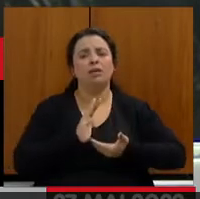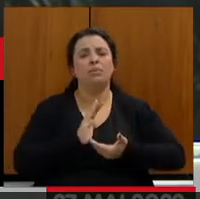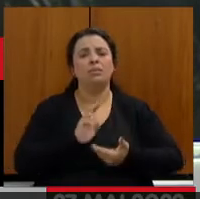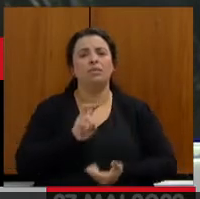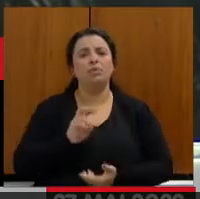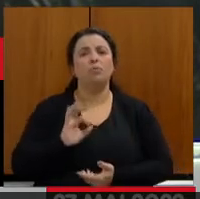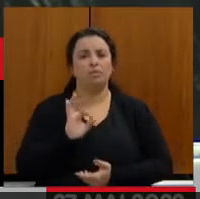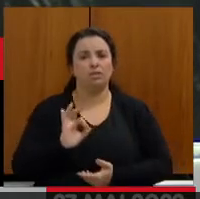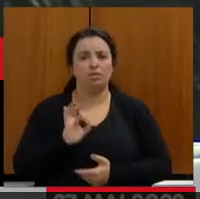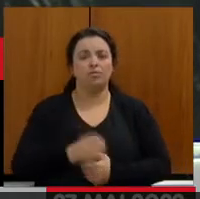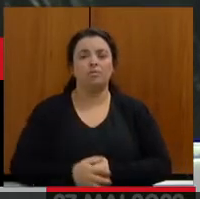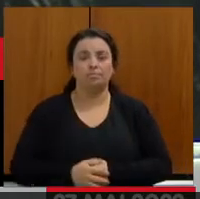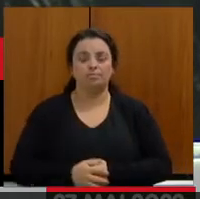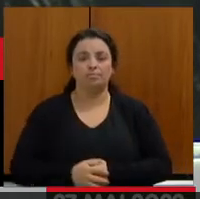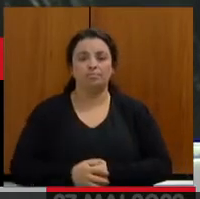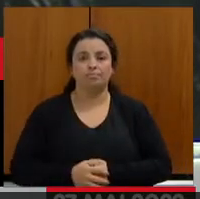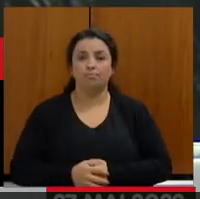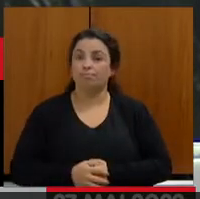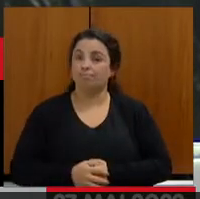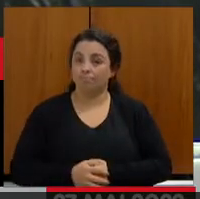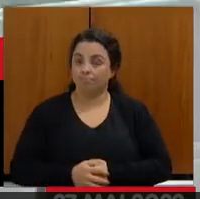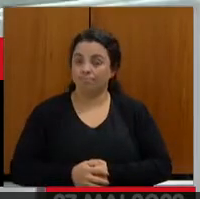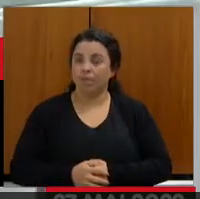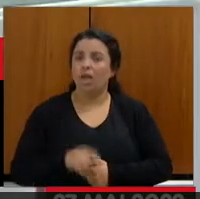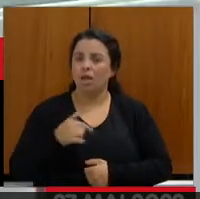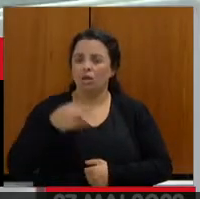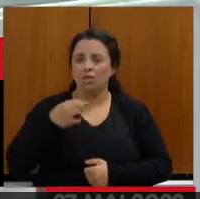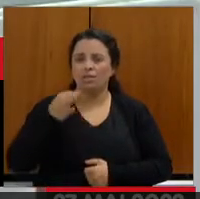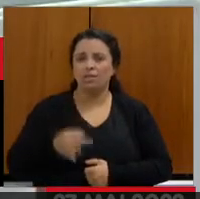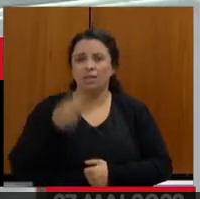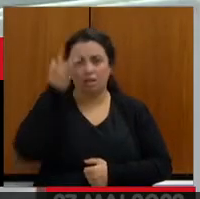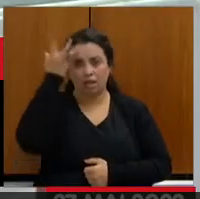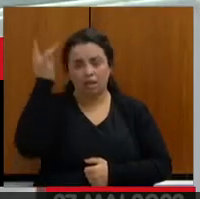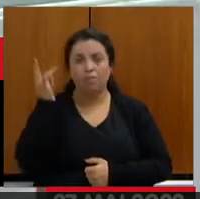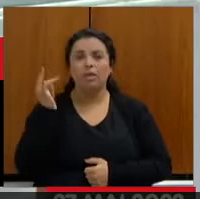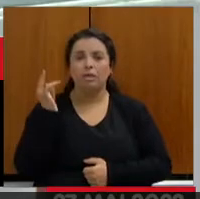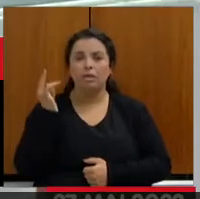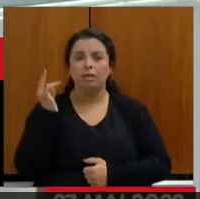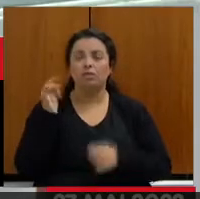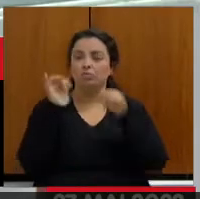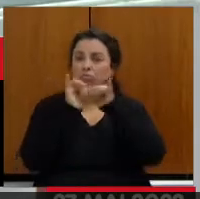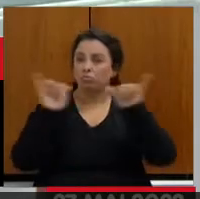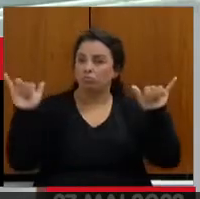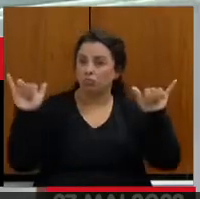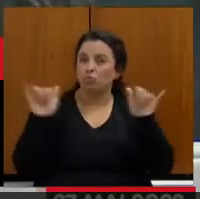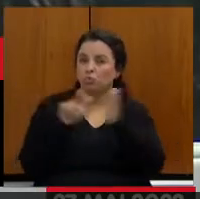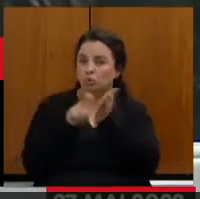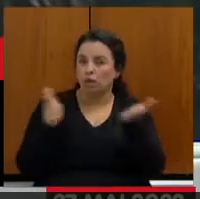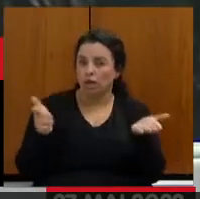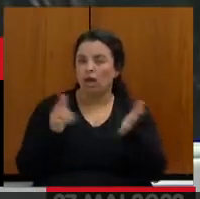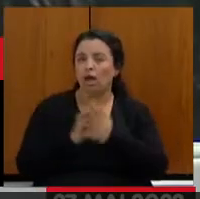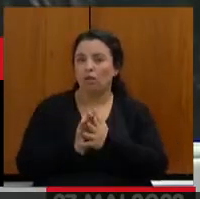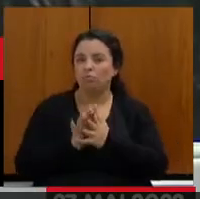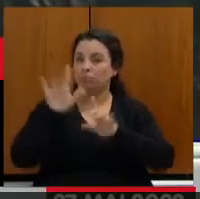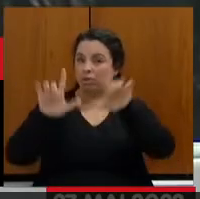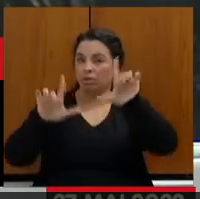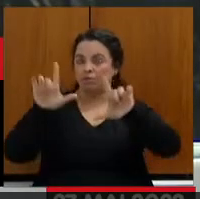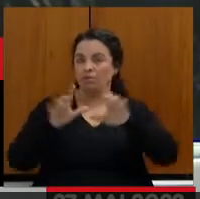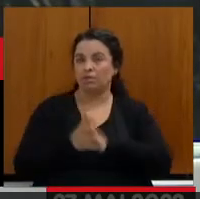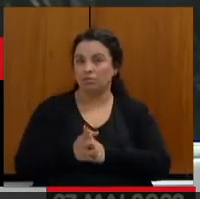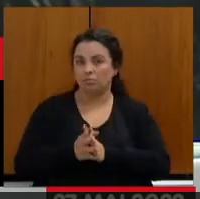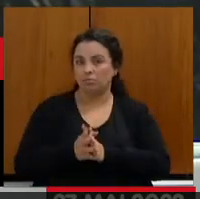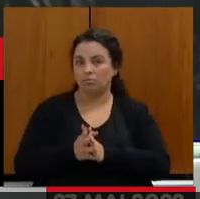eu tenho certeza que amanhã nos noticiários nos jornais a hora que a nossa sociedade especialmente a